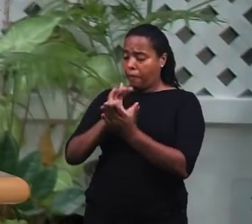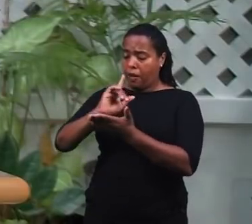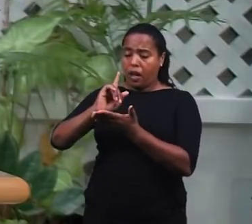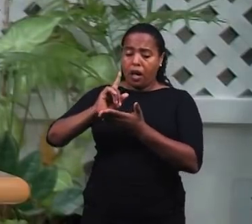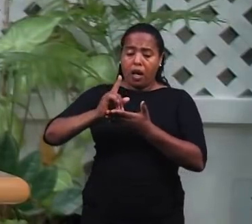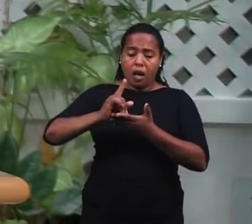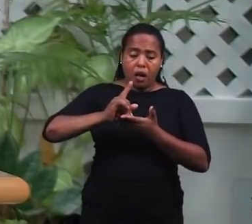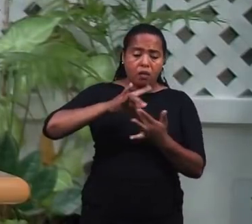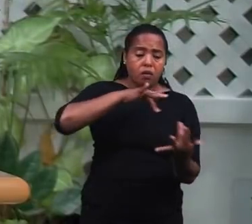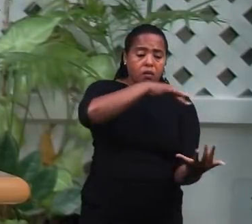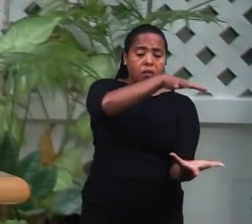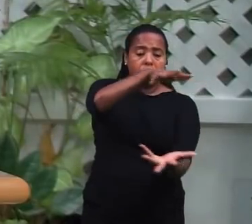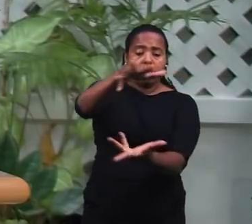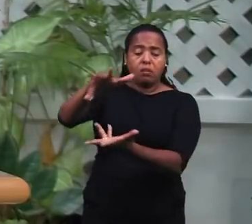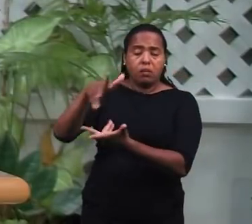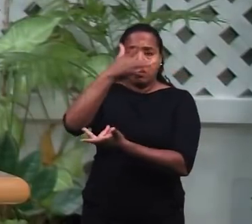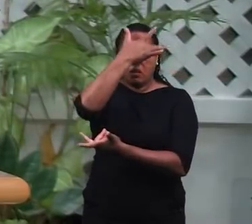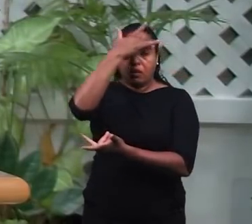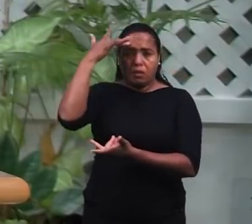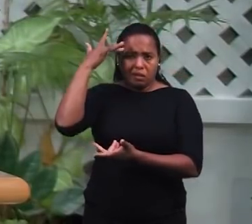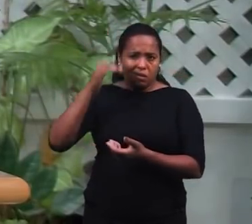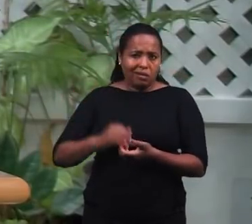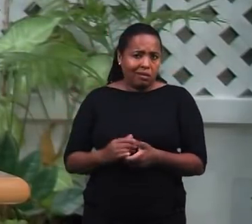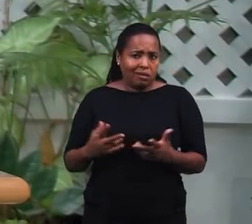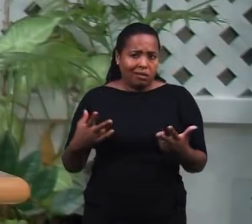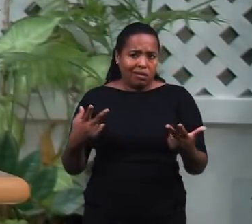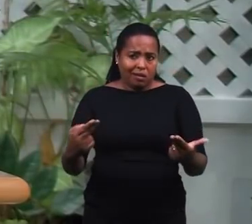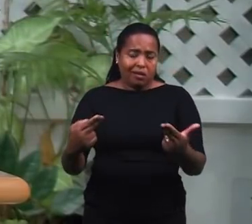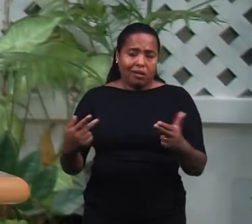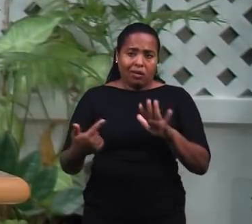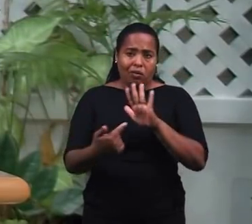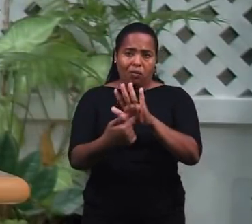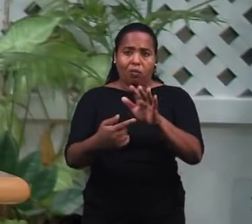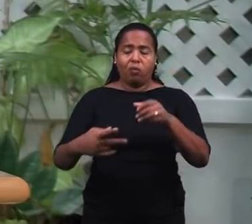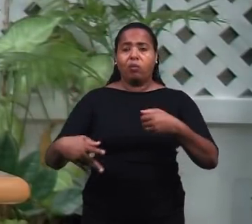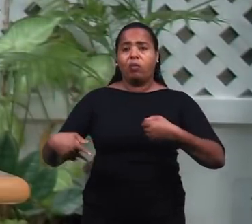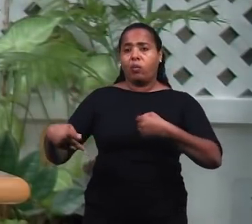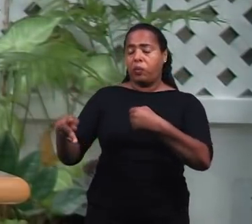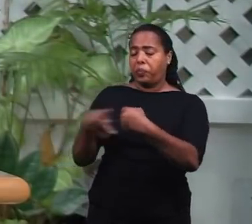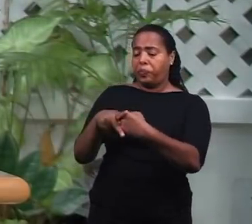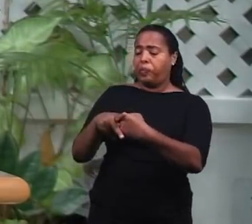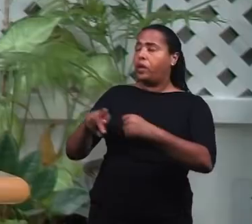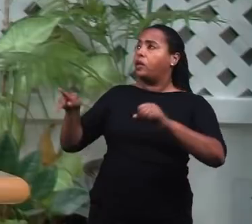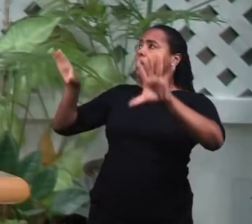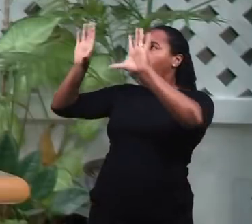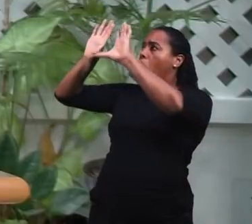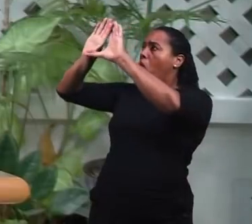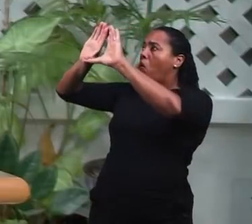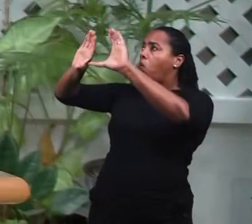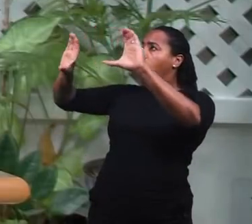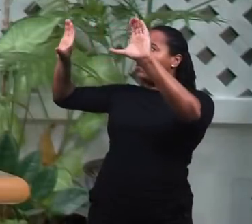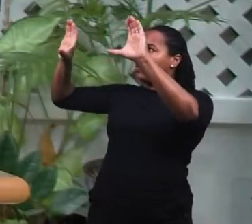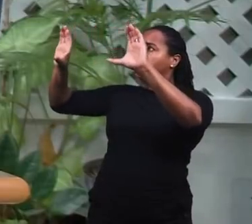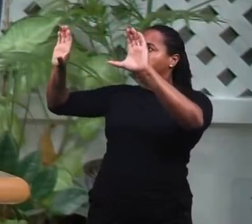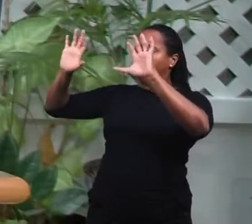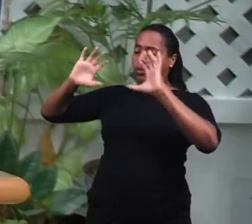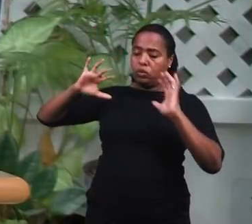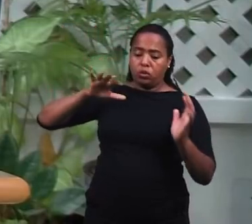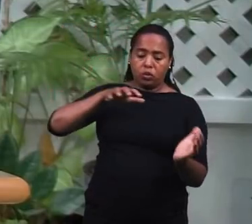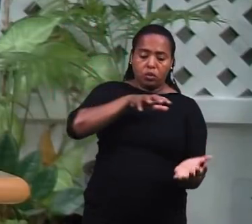para o mundo, é o que diz Pedro: os céus e a terra